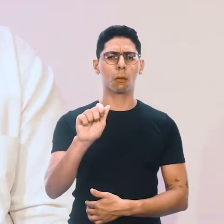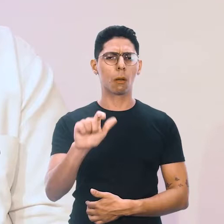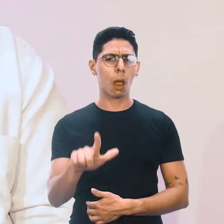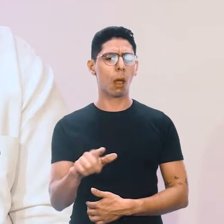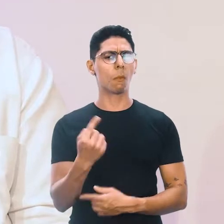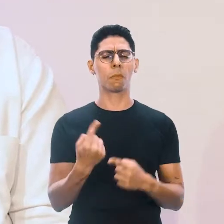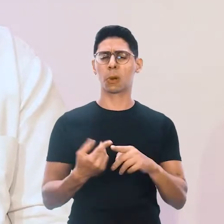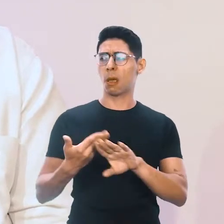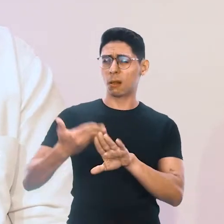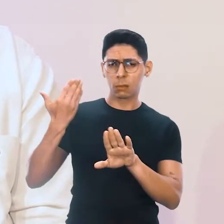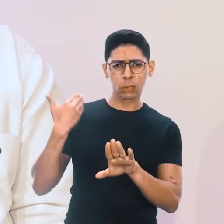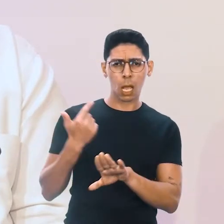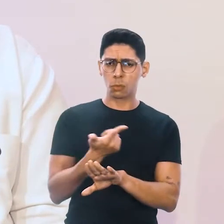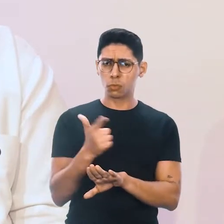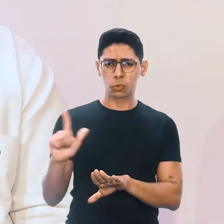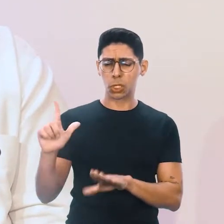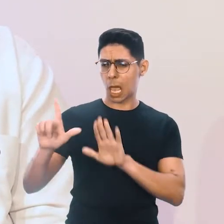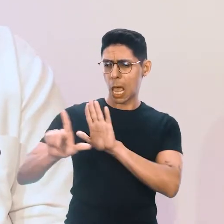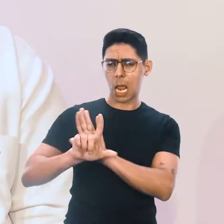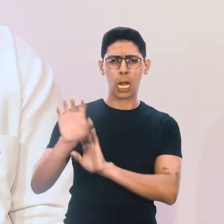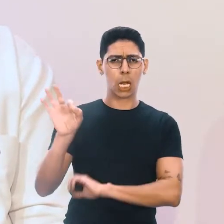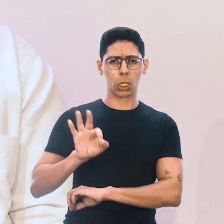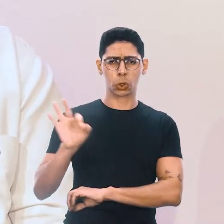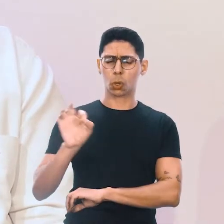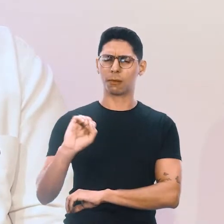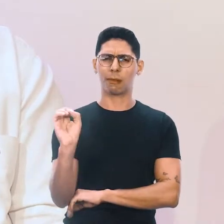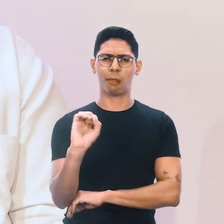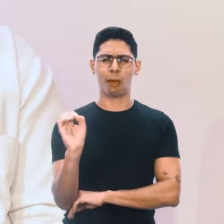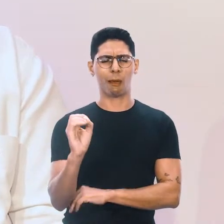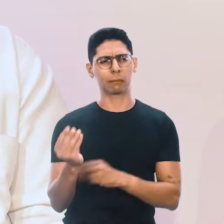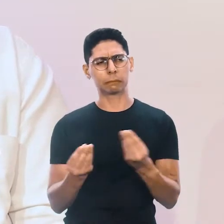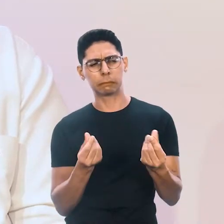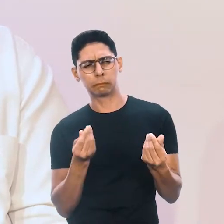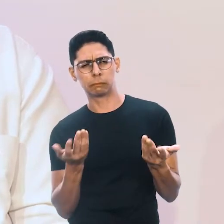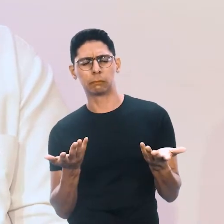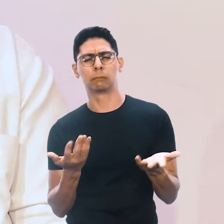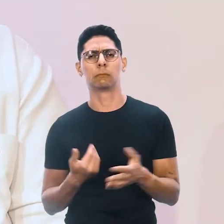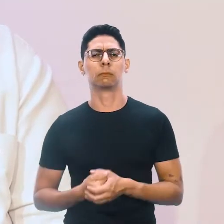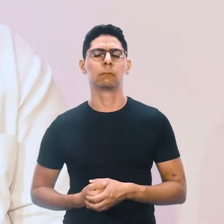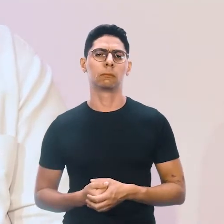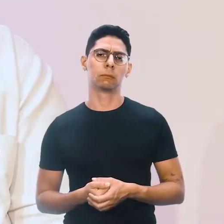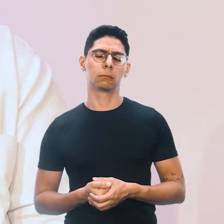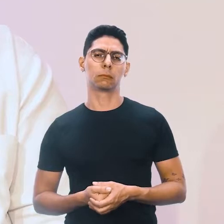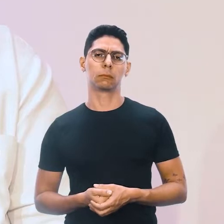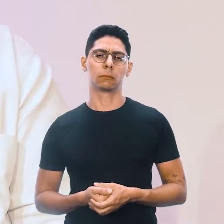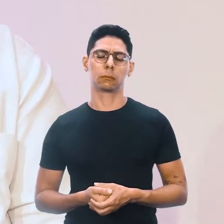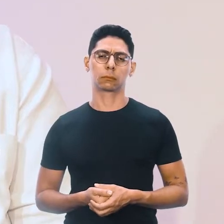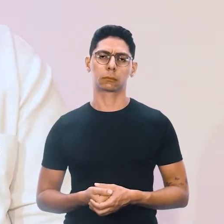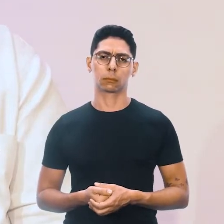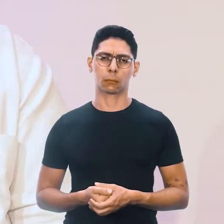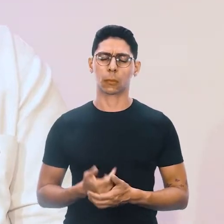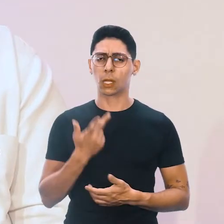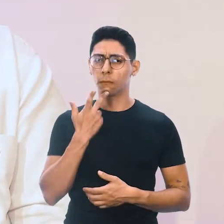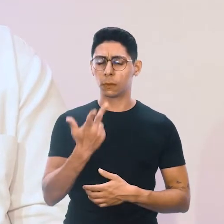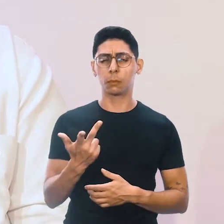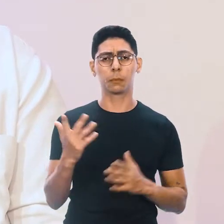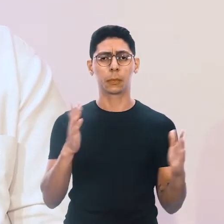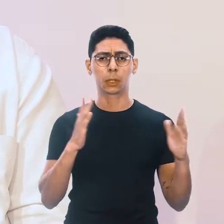tínhamos cotas, né? Não existia a lei de cotas, não existia... Estamos falando aí de um período antes da